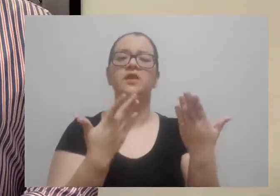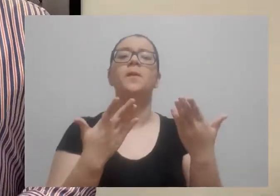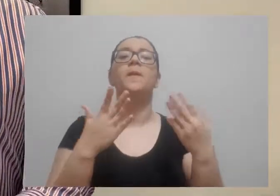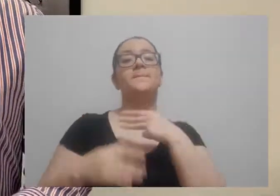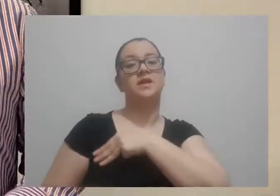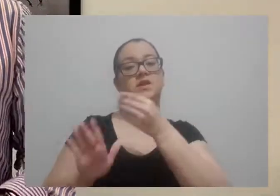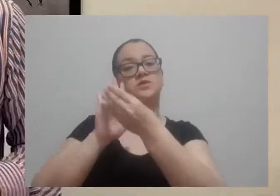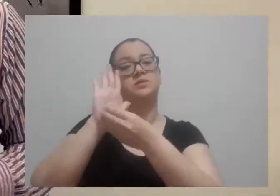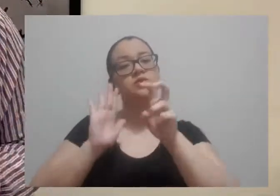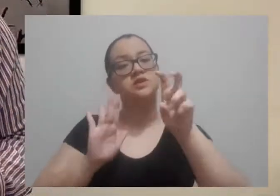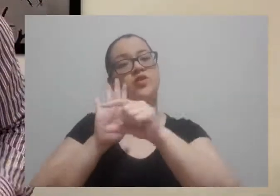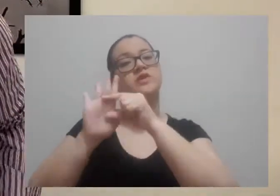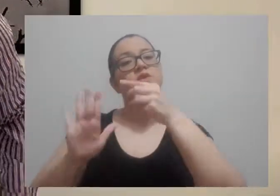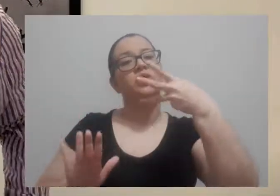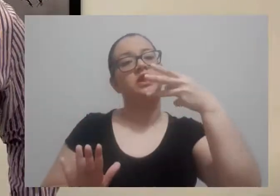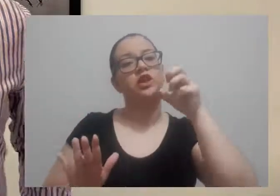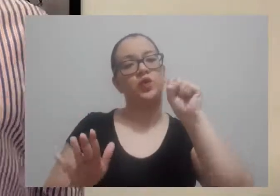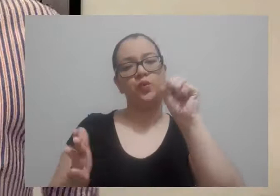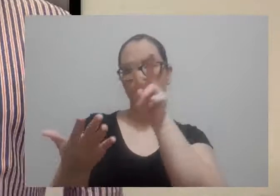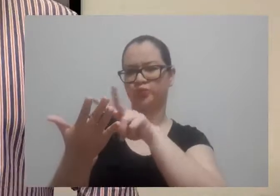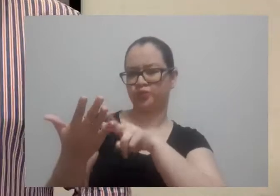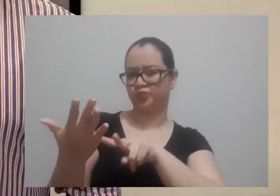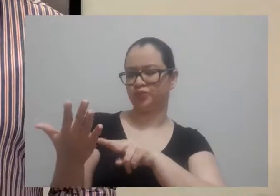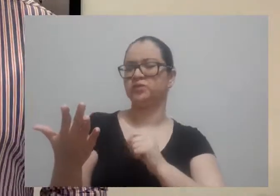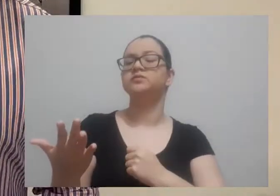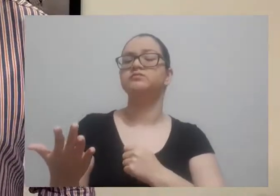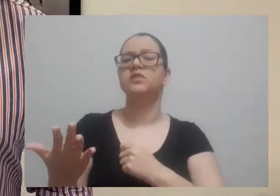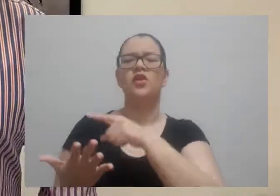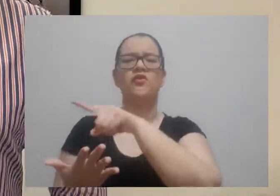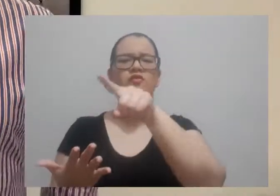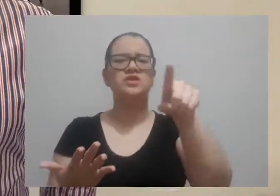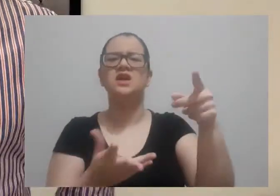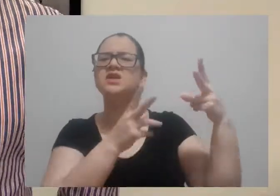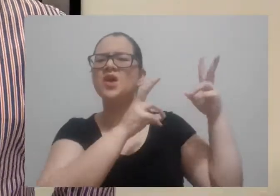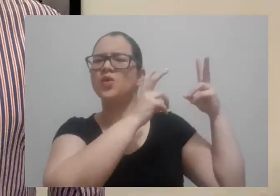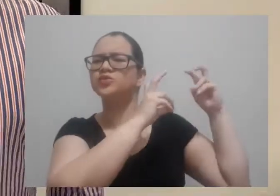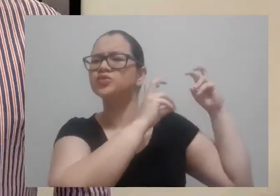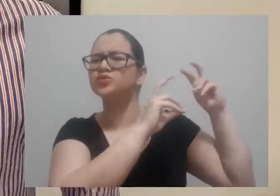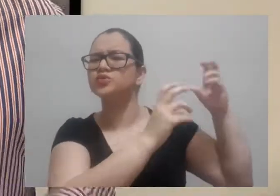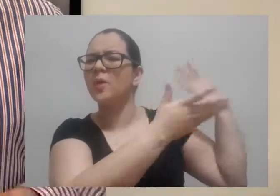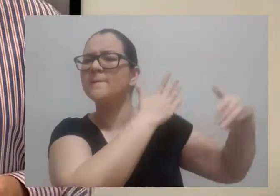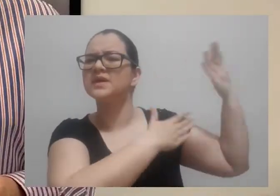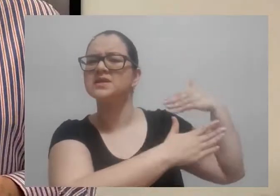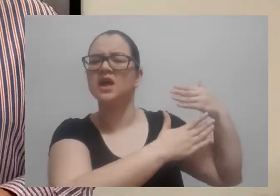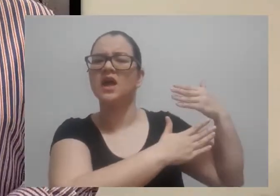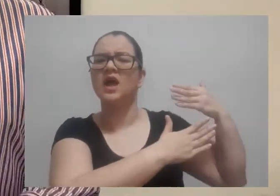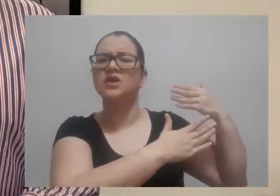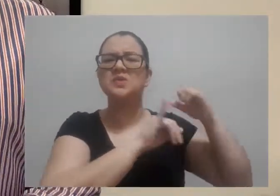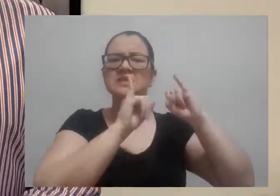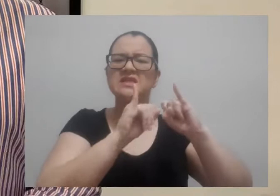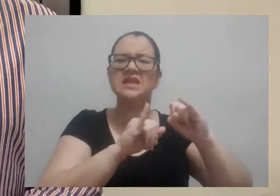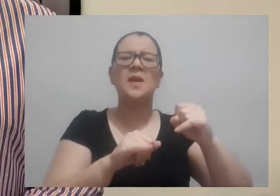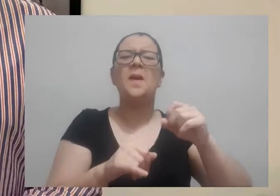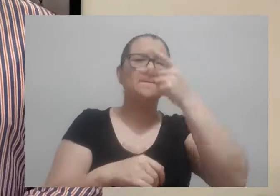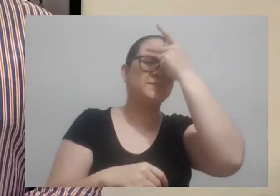diz assim a palavra do Senhor. Vocês ouviram o que foi dito, olho por olho, dente por dente. Eu, porém,